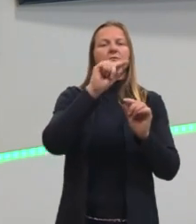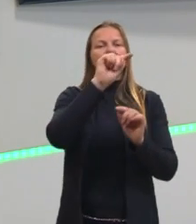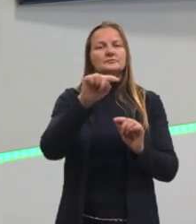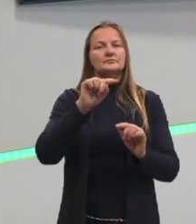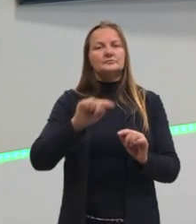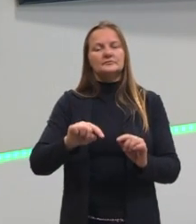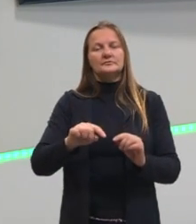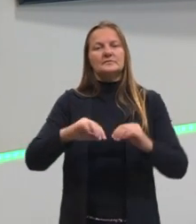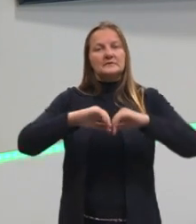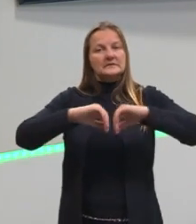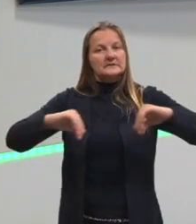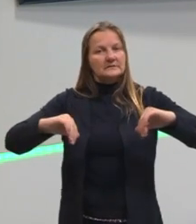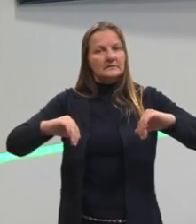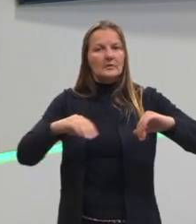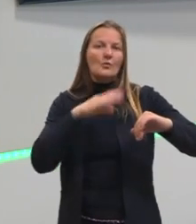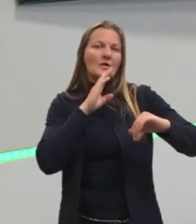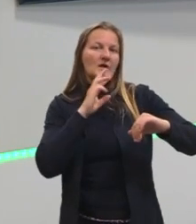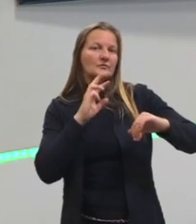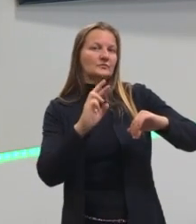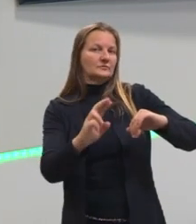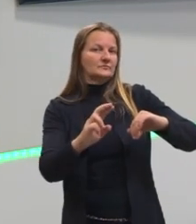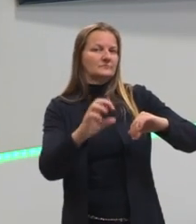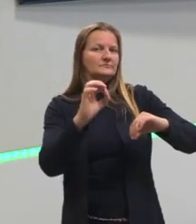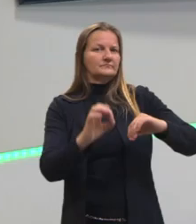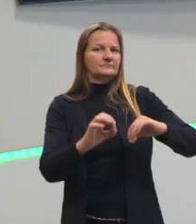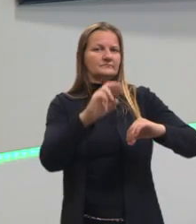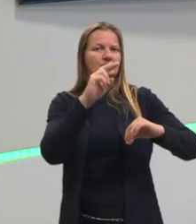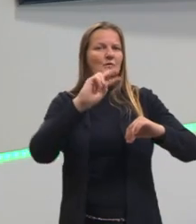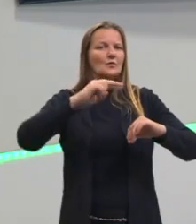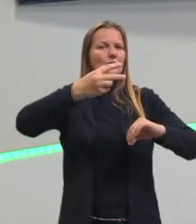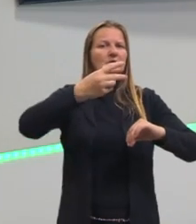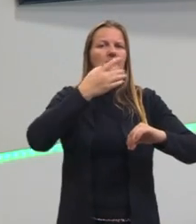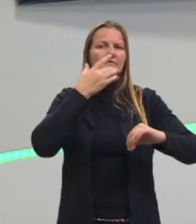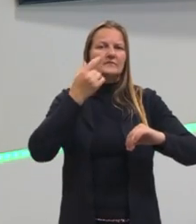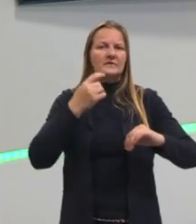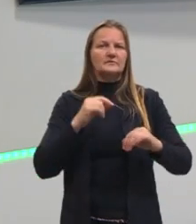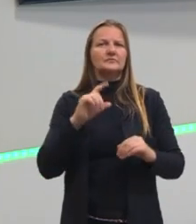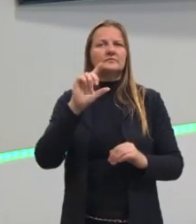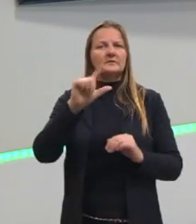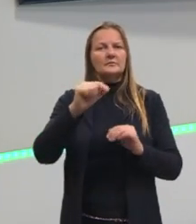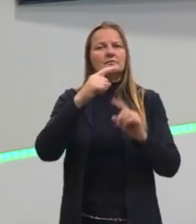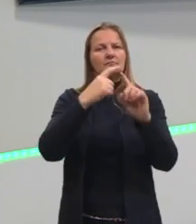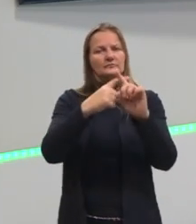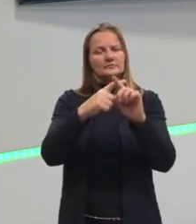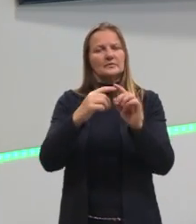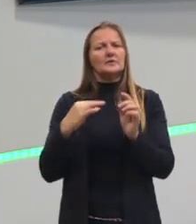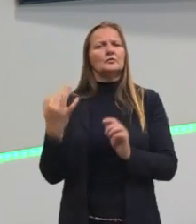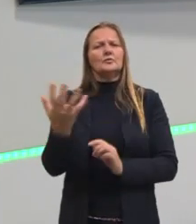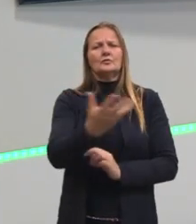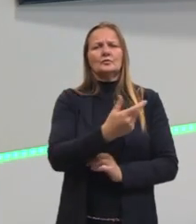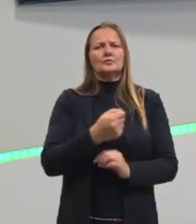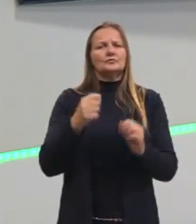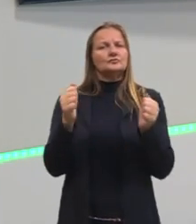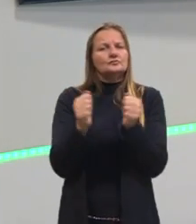pararem fatores que eu conheço a resposta né elevado ao quadrado e depois multiplico tudo de uma vez só tá